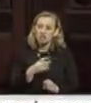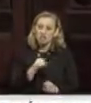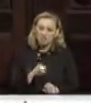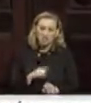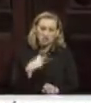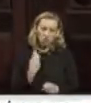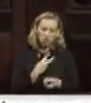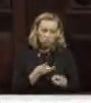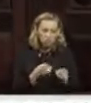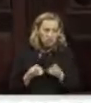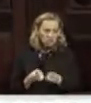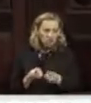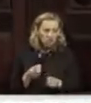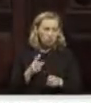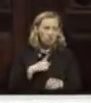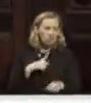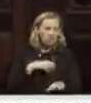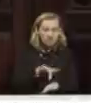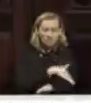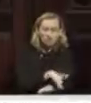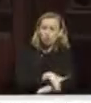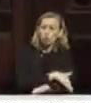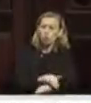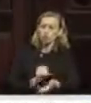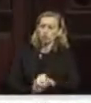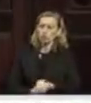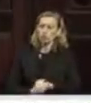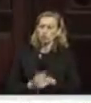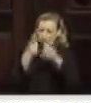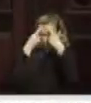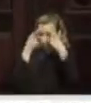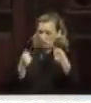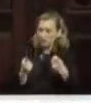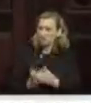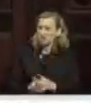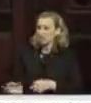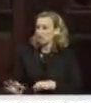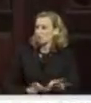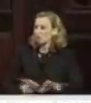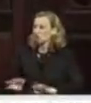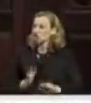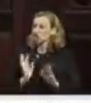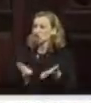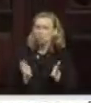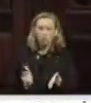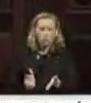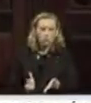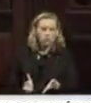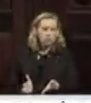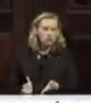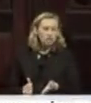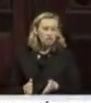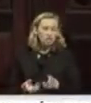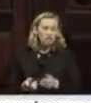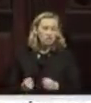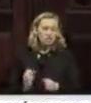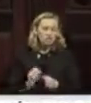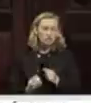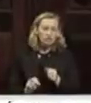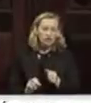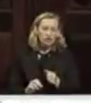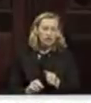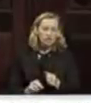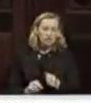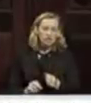nas passeatas, nas escolas, em todos os debates públicos. Este projeto de hoje, que faz a pauta cair, ele é muito